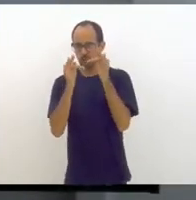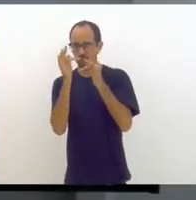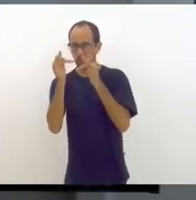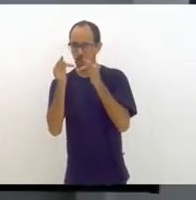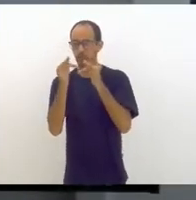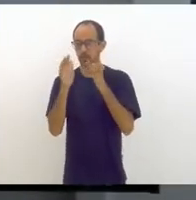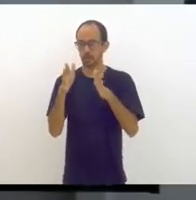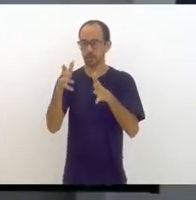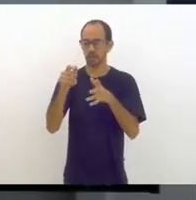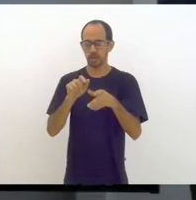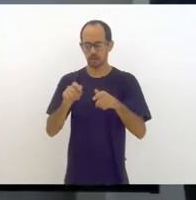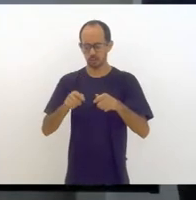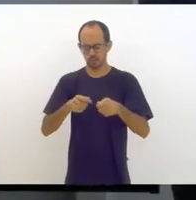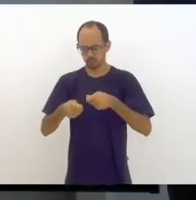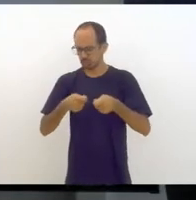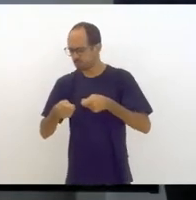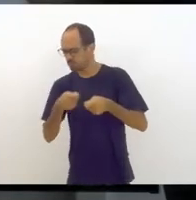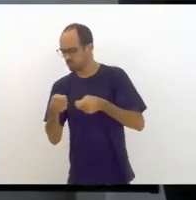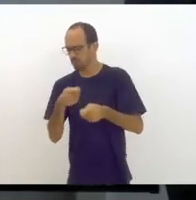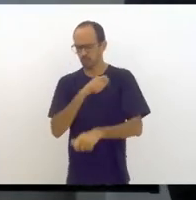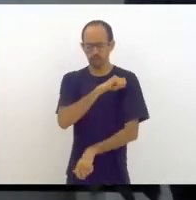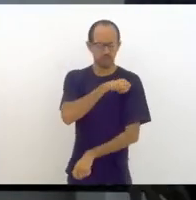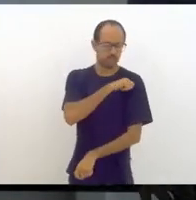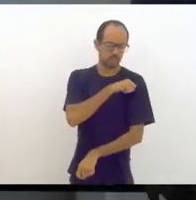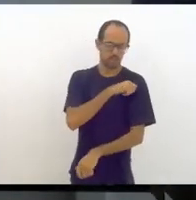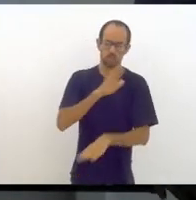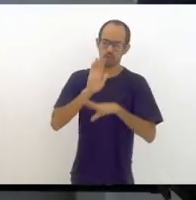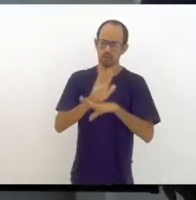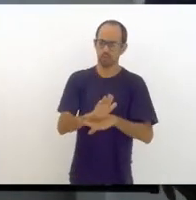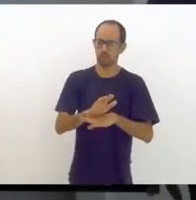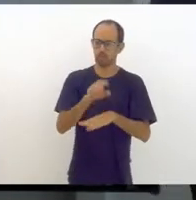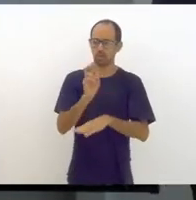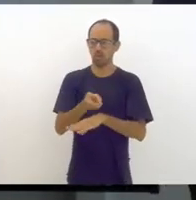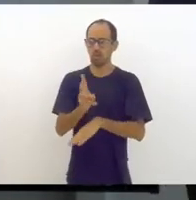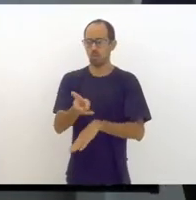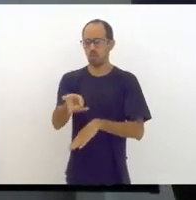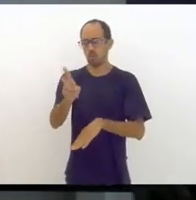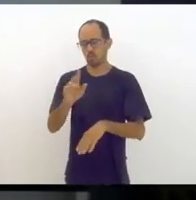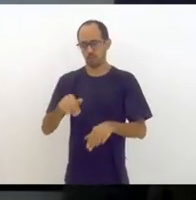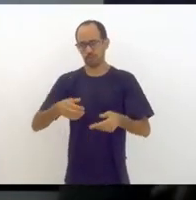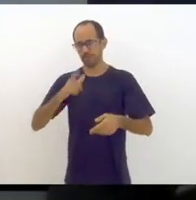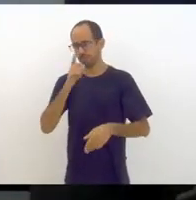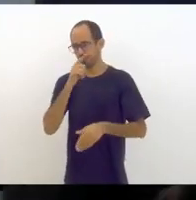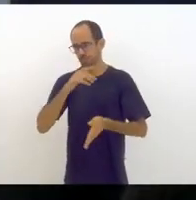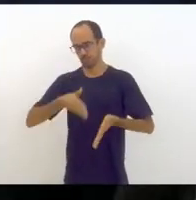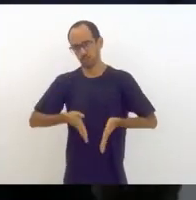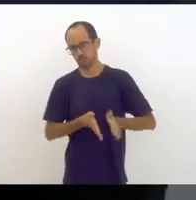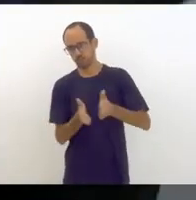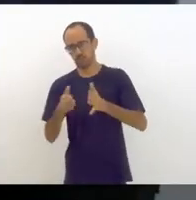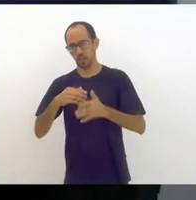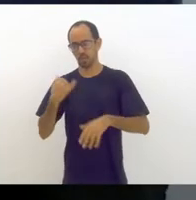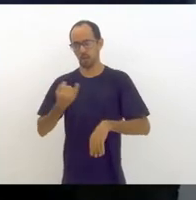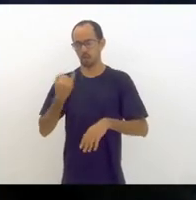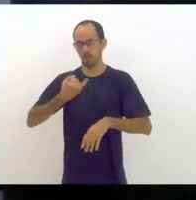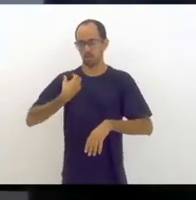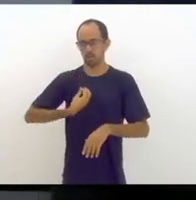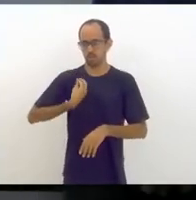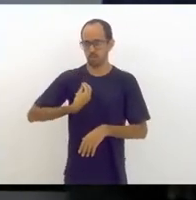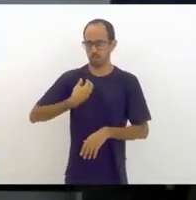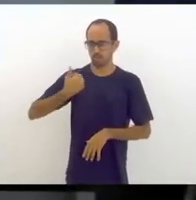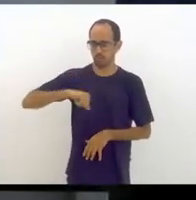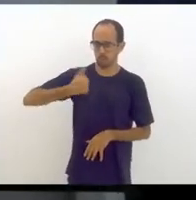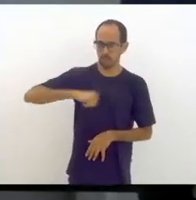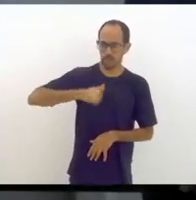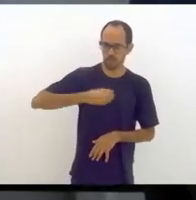manejo, fiscalização, monitoramento, contribuindo com a conservação dos seus afluentes, córregos, nascentes, fundamentais para a qualidade de vida de todo mundo que